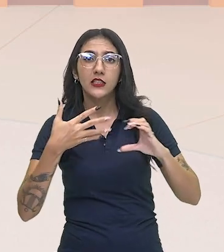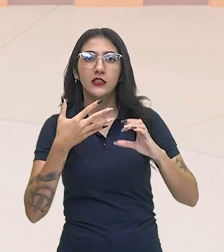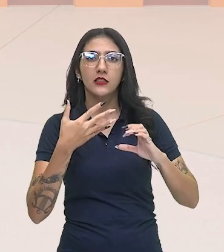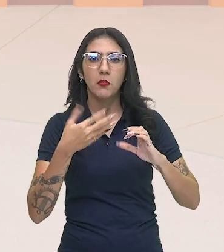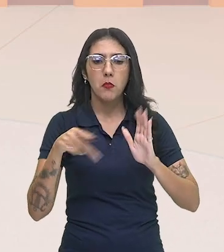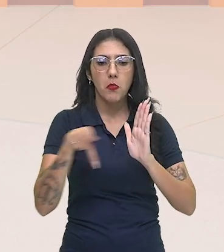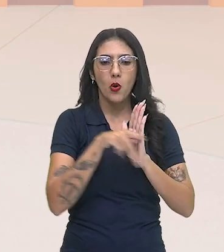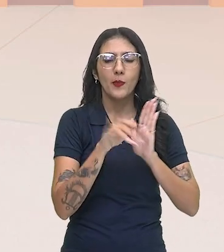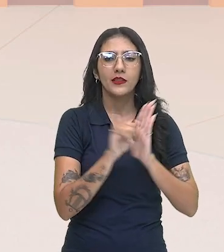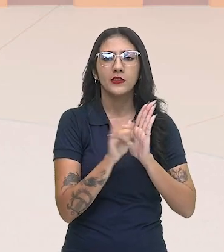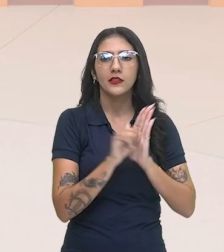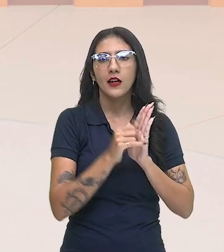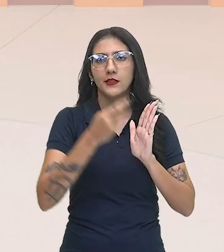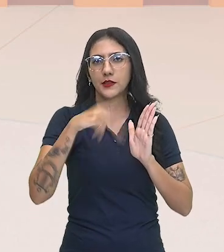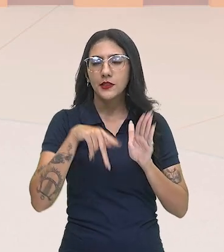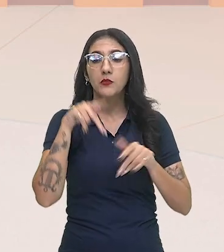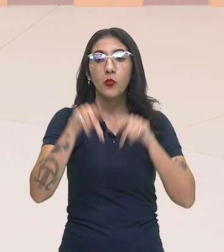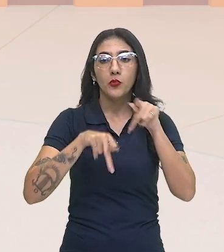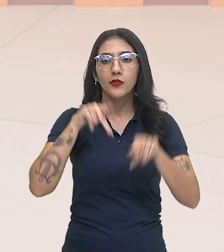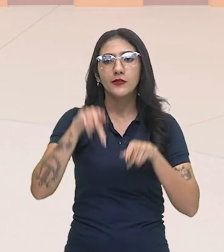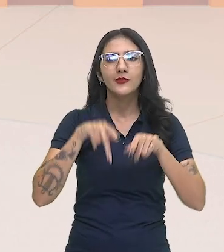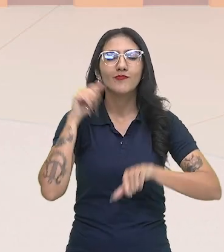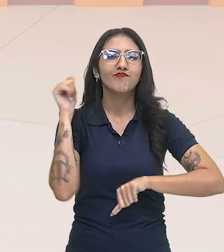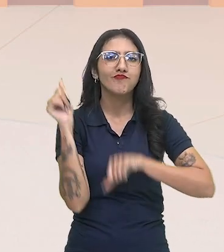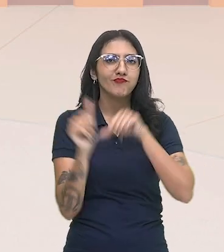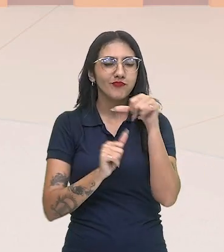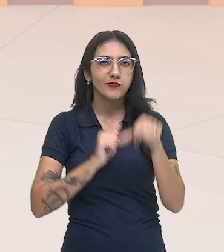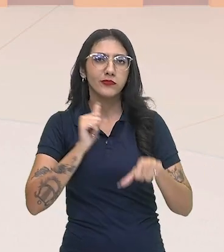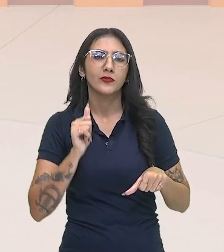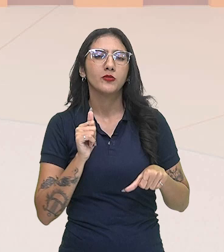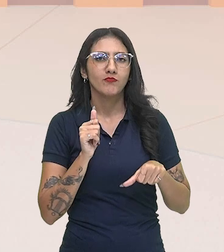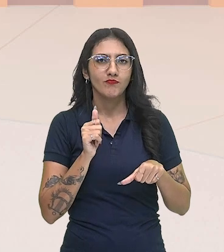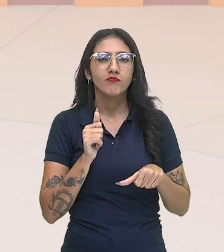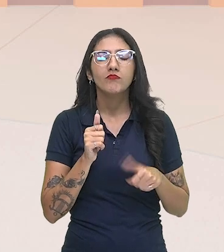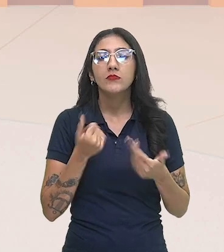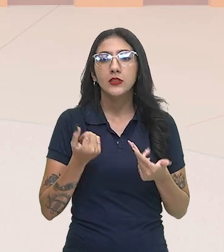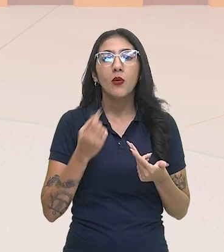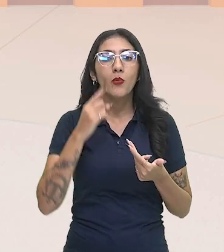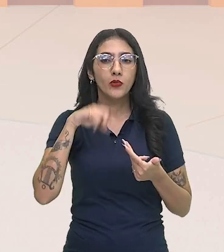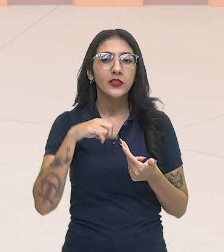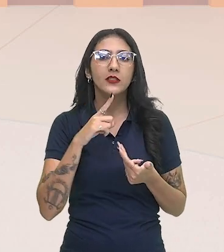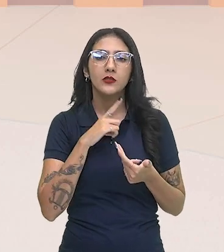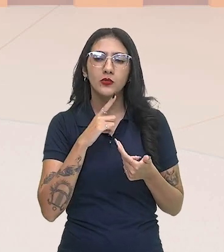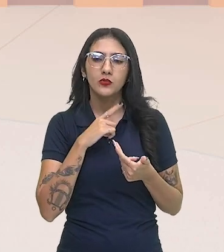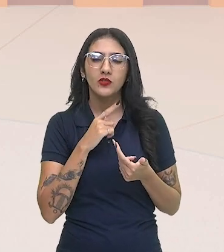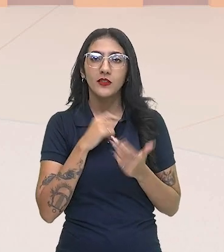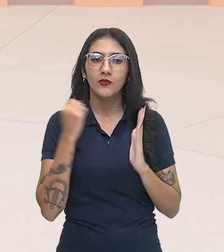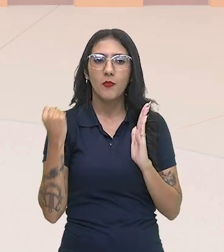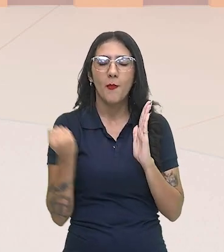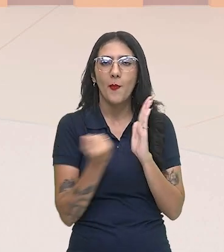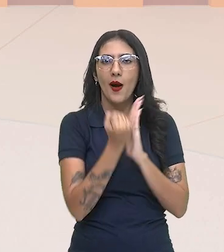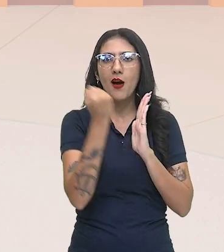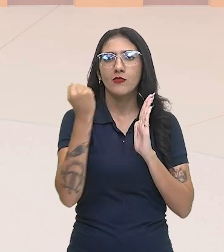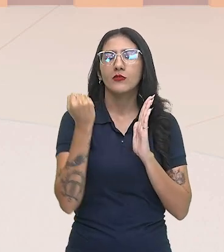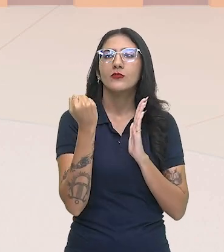aqui viviam, também mudasse. E isso realmente foi um grande marco para